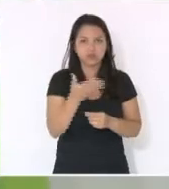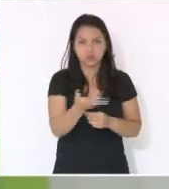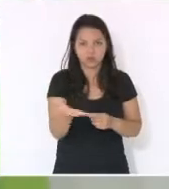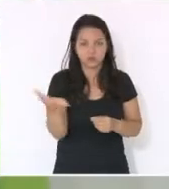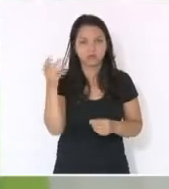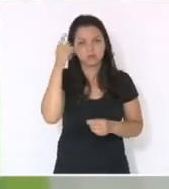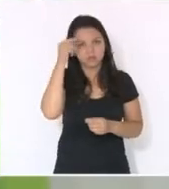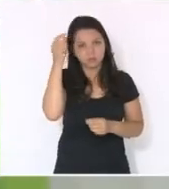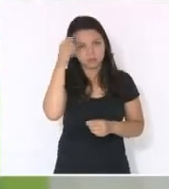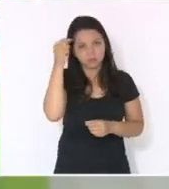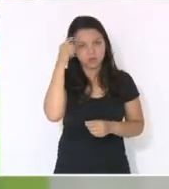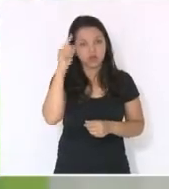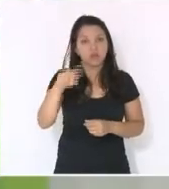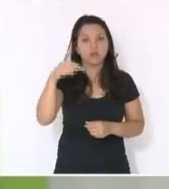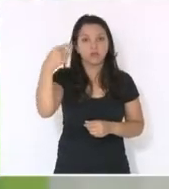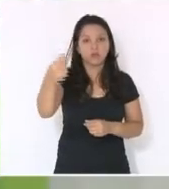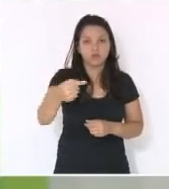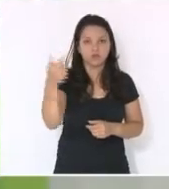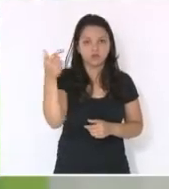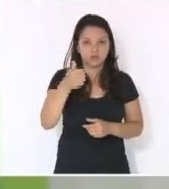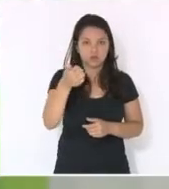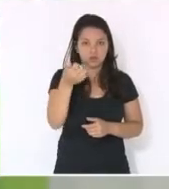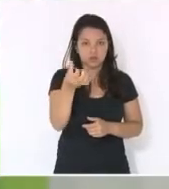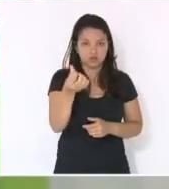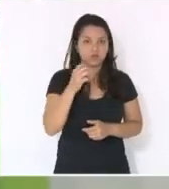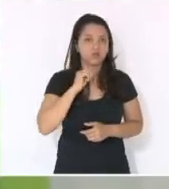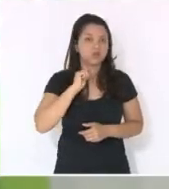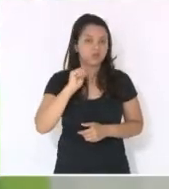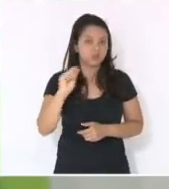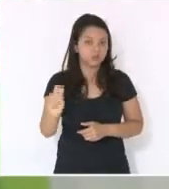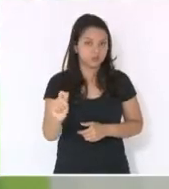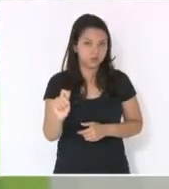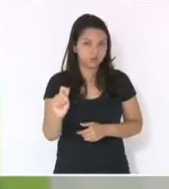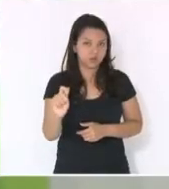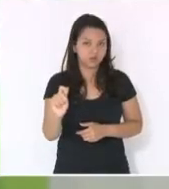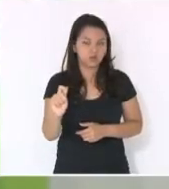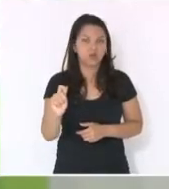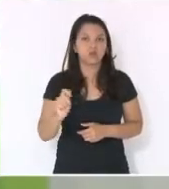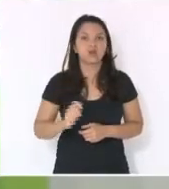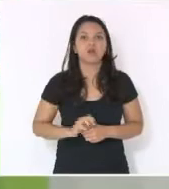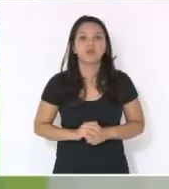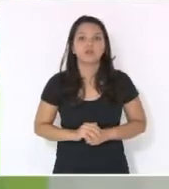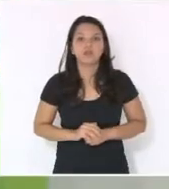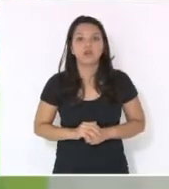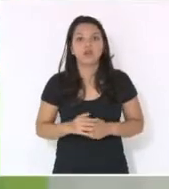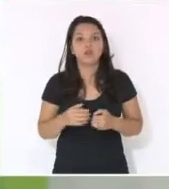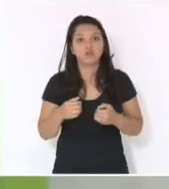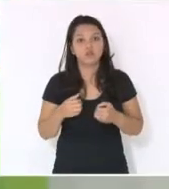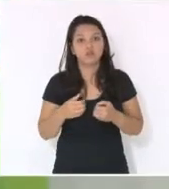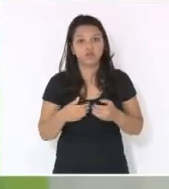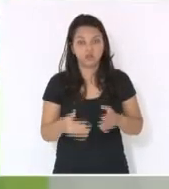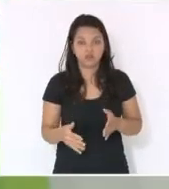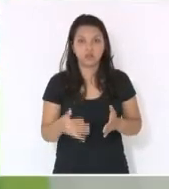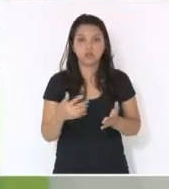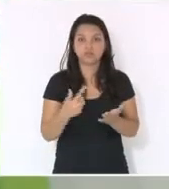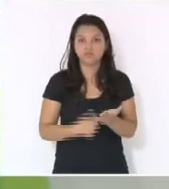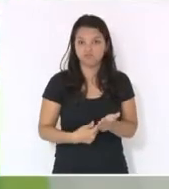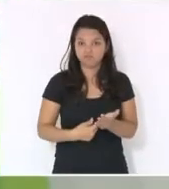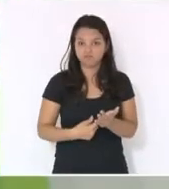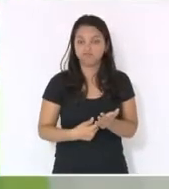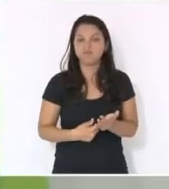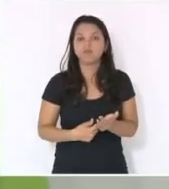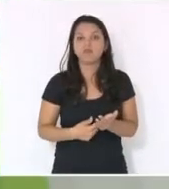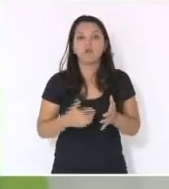segunda-feira, no dia 16 de abril, nós estaremos lá fazendo esse grande ato em homenagem a